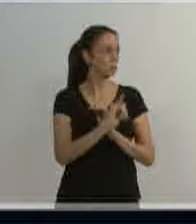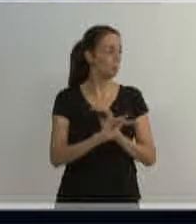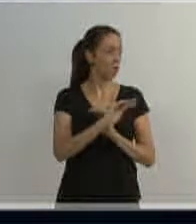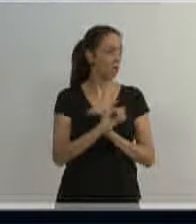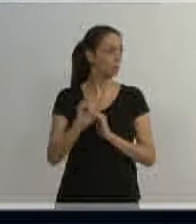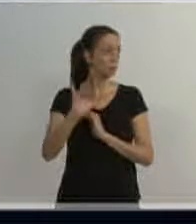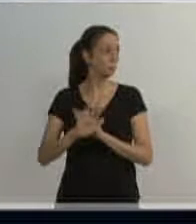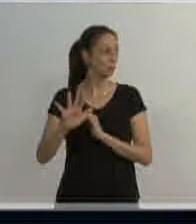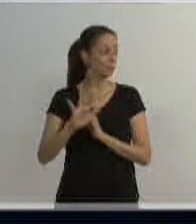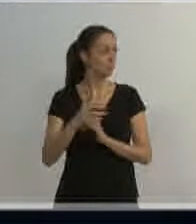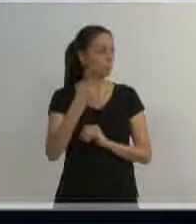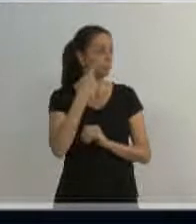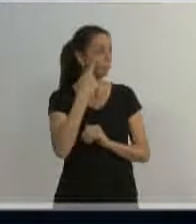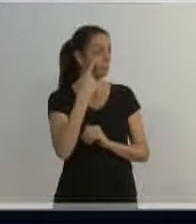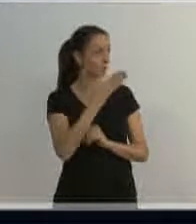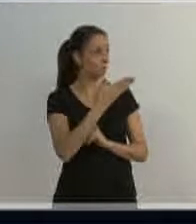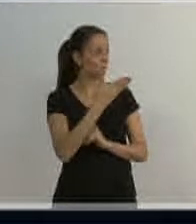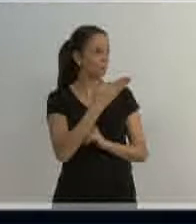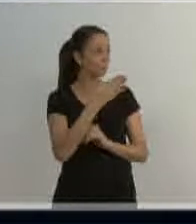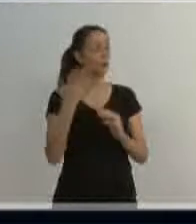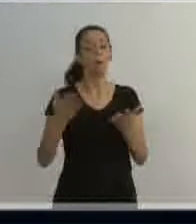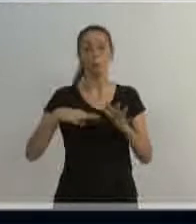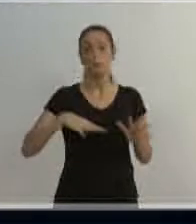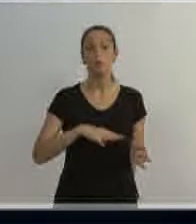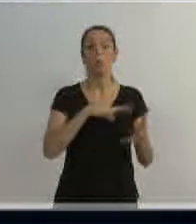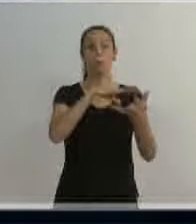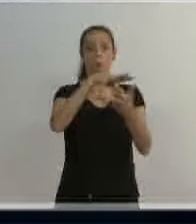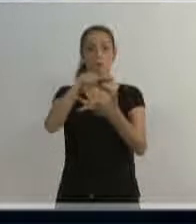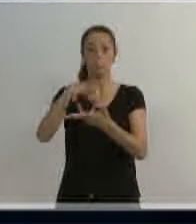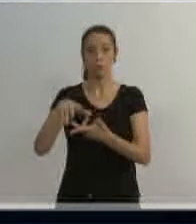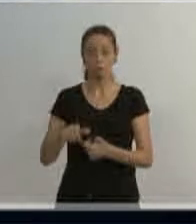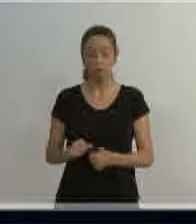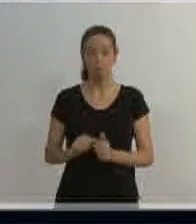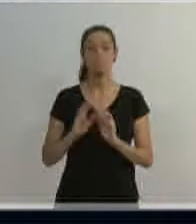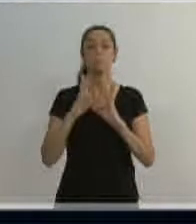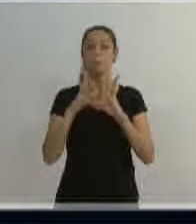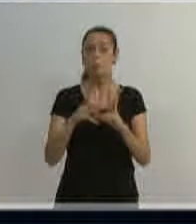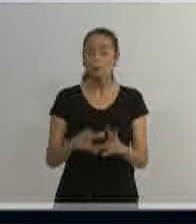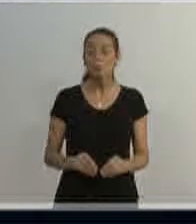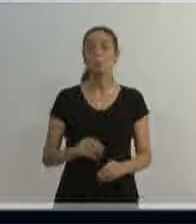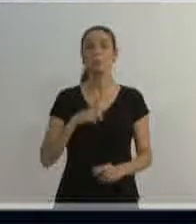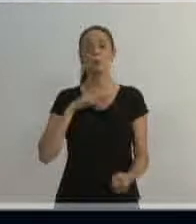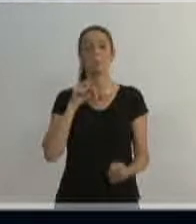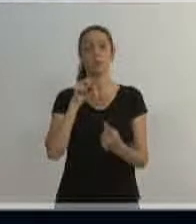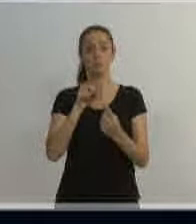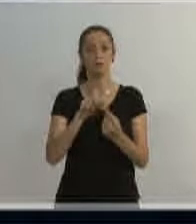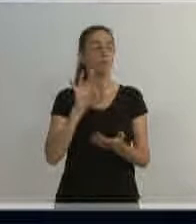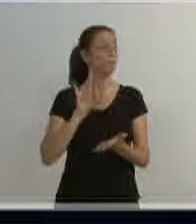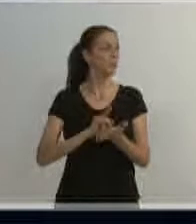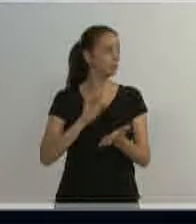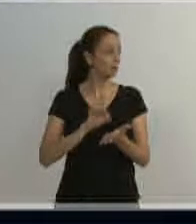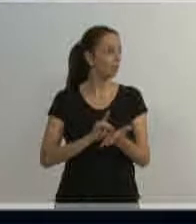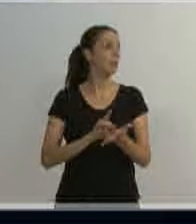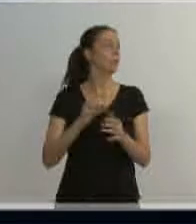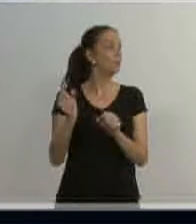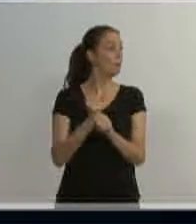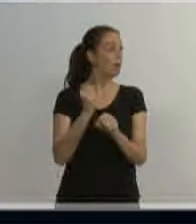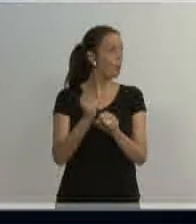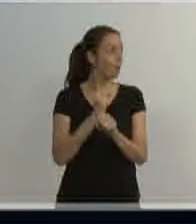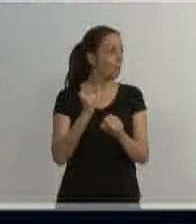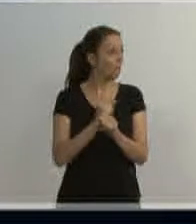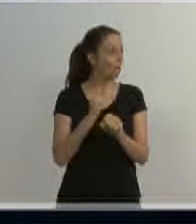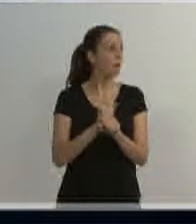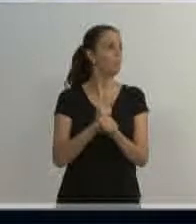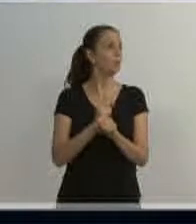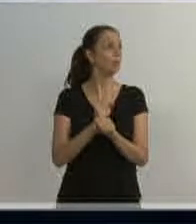hoje no mundo inteiro trabalha a questão da humanização de grandes obras e acho que talvez aqui também faltou um pouco de cuidado